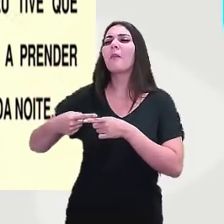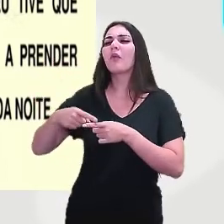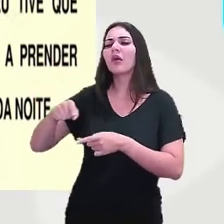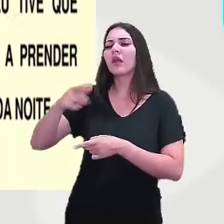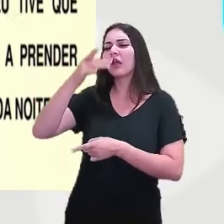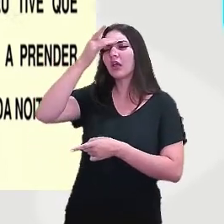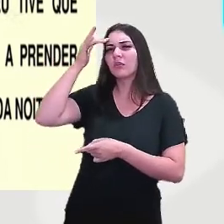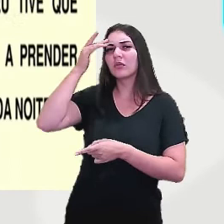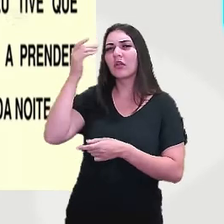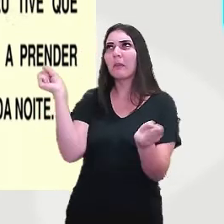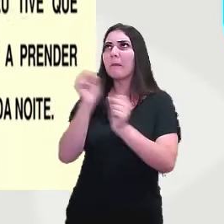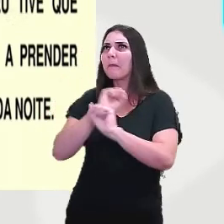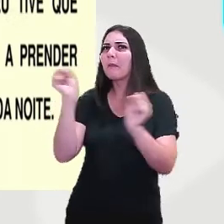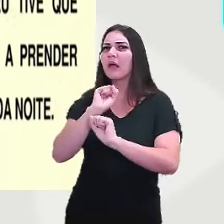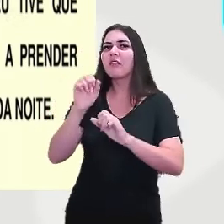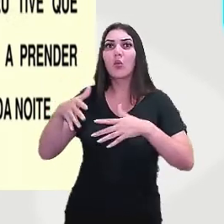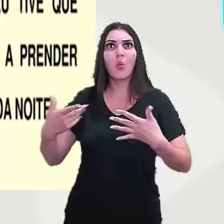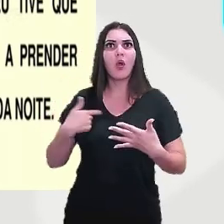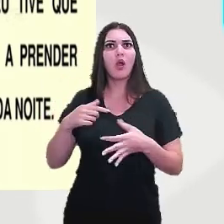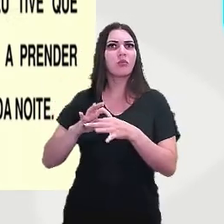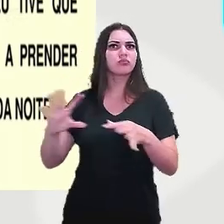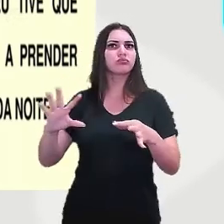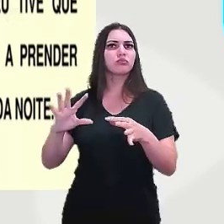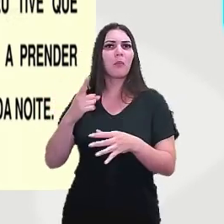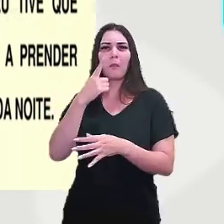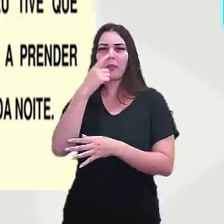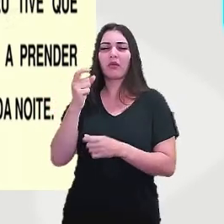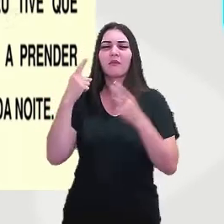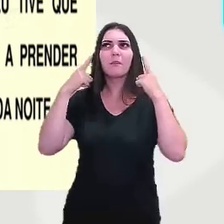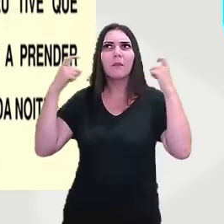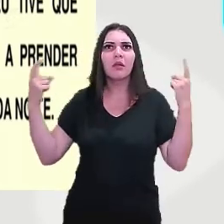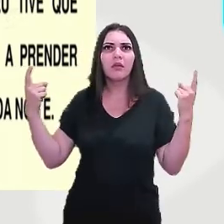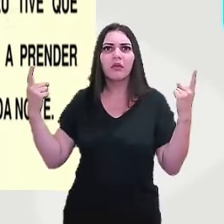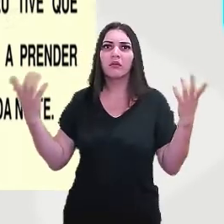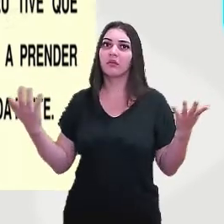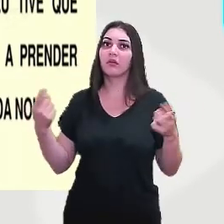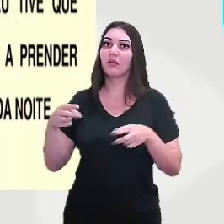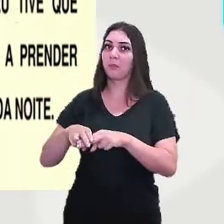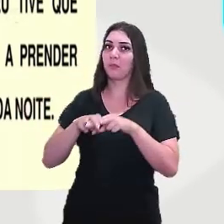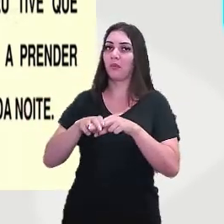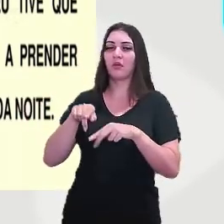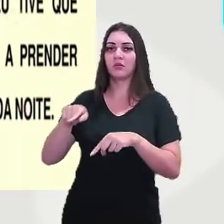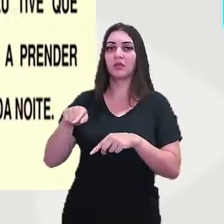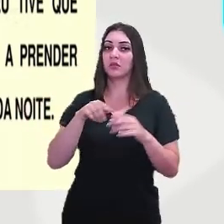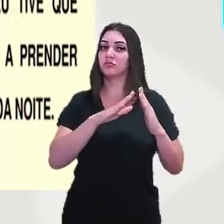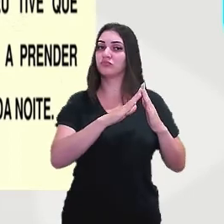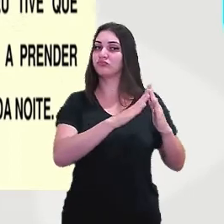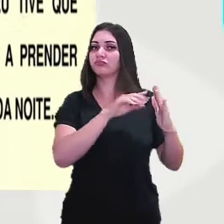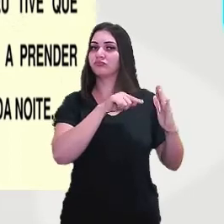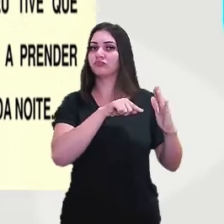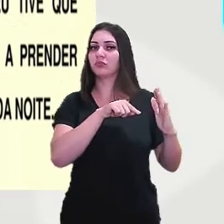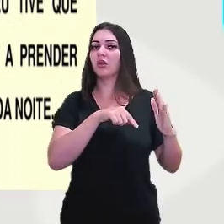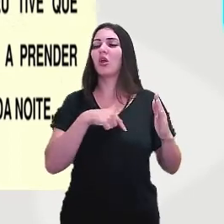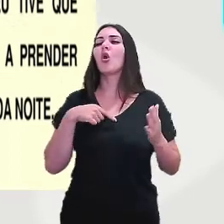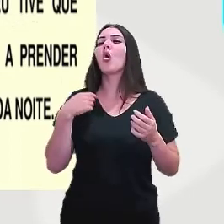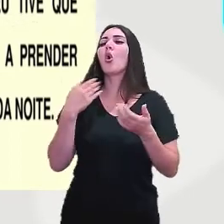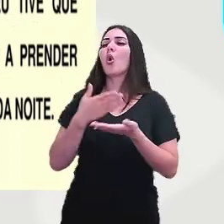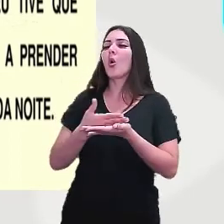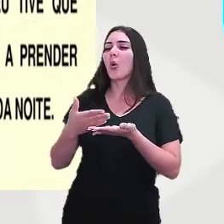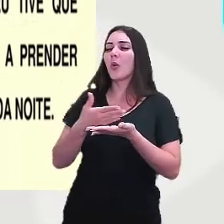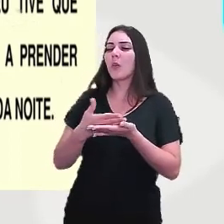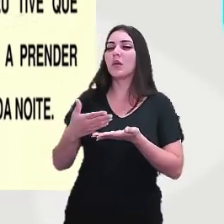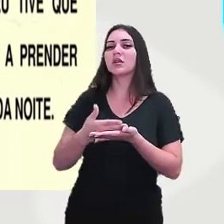as pessoas ficam bravas quando eu solto o Pum e ele faz barulho? Por causa desse vizinho, eu tive que começar a aprender